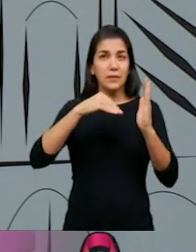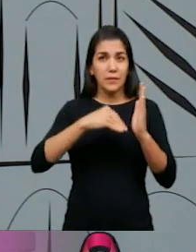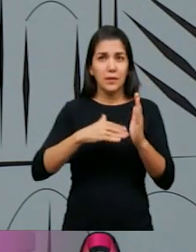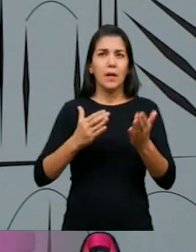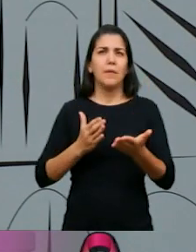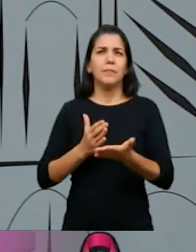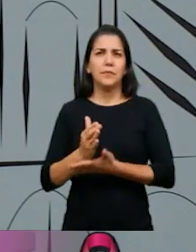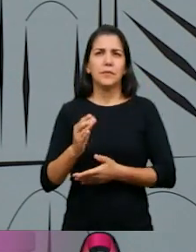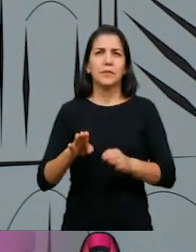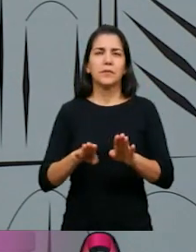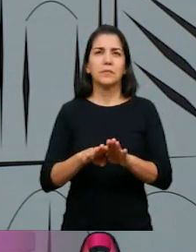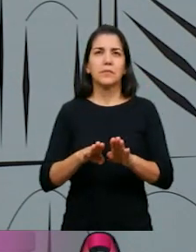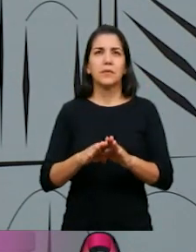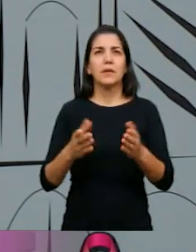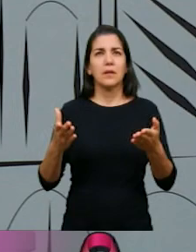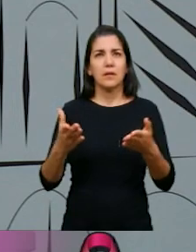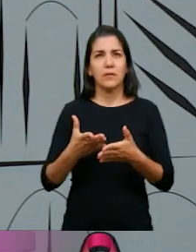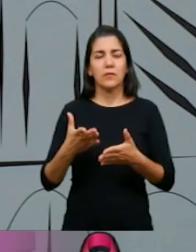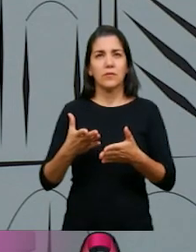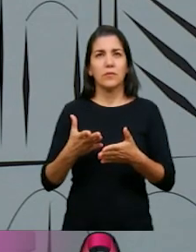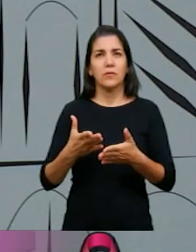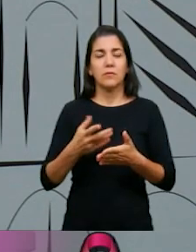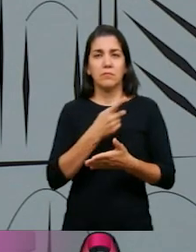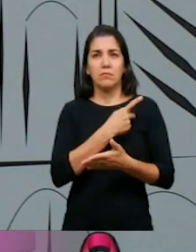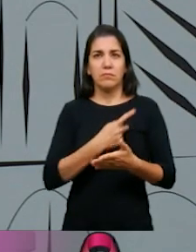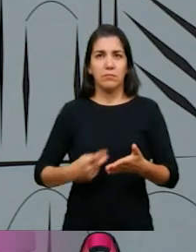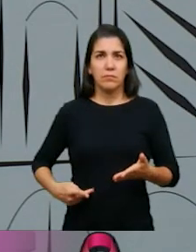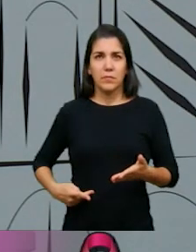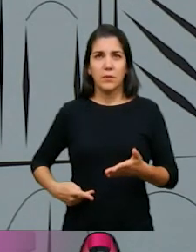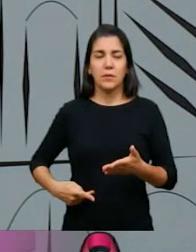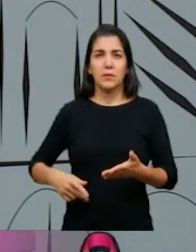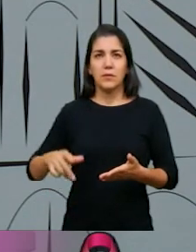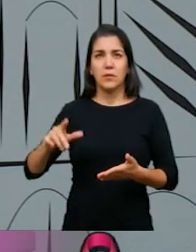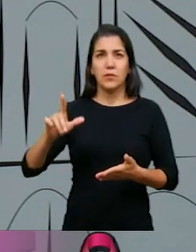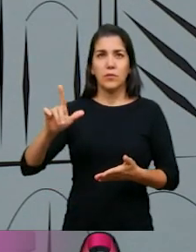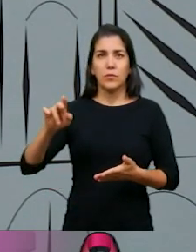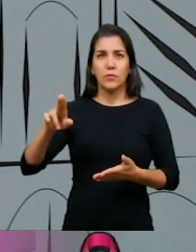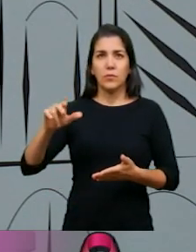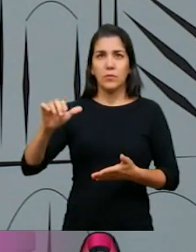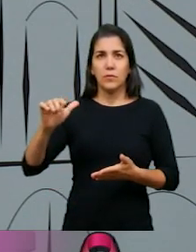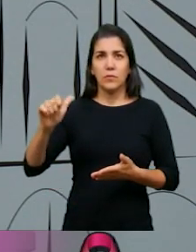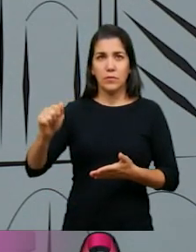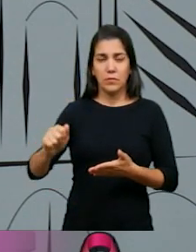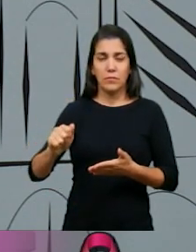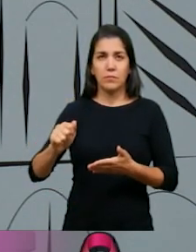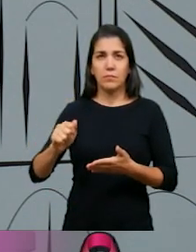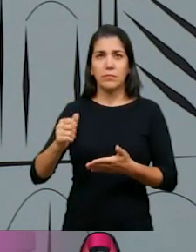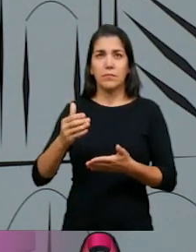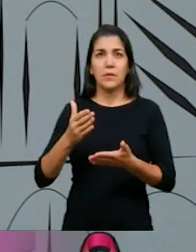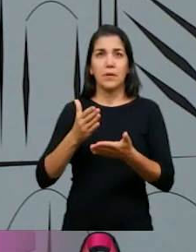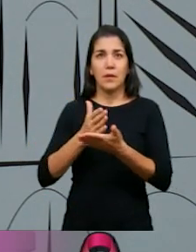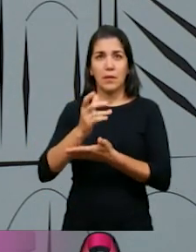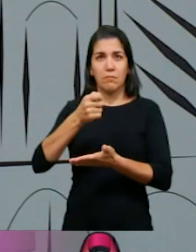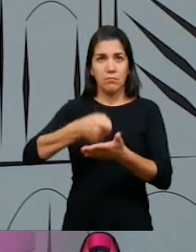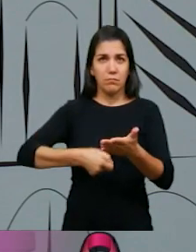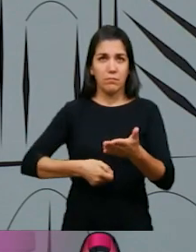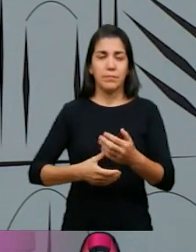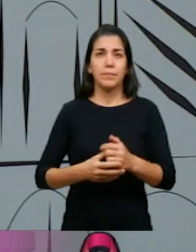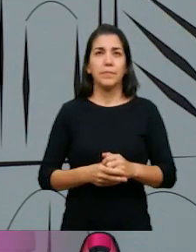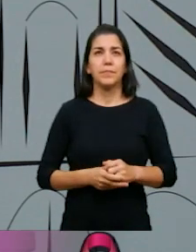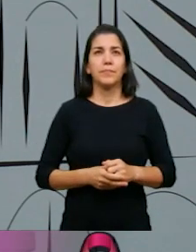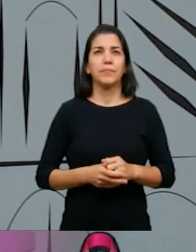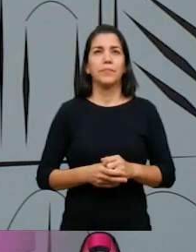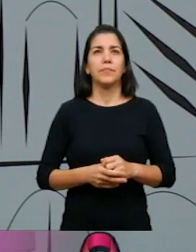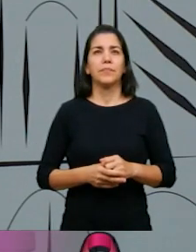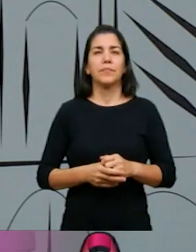segue para a sanção do presidente. A gente que utiliza a Lei de Cotas, e falo com muito orgulho que sou cotista do ProUni, a Lei de Cotas que fez com